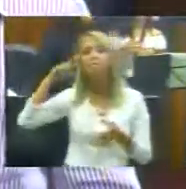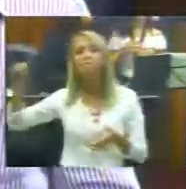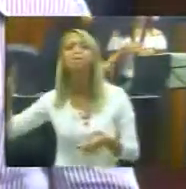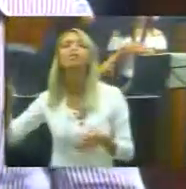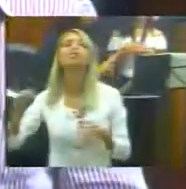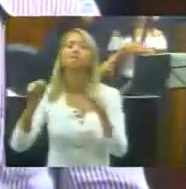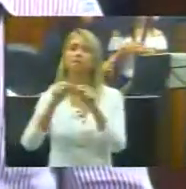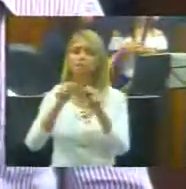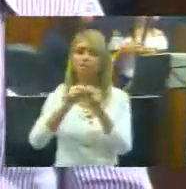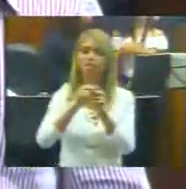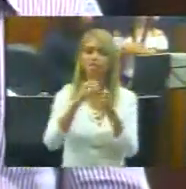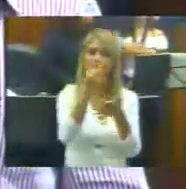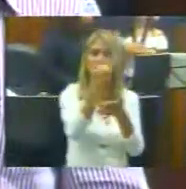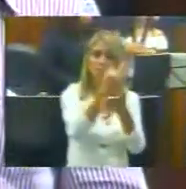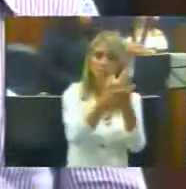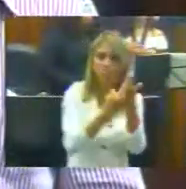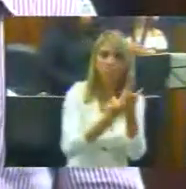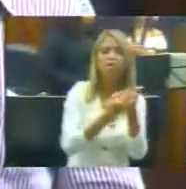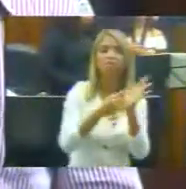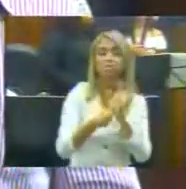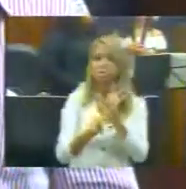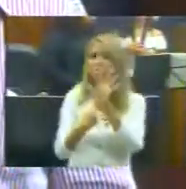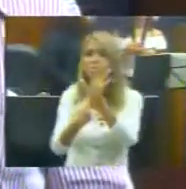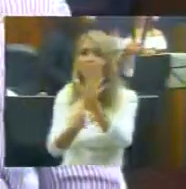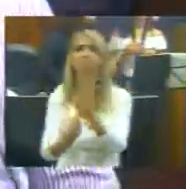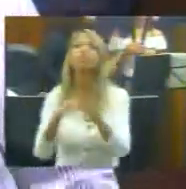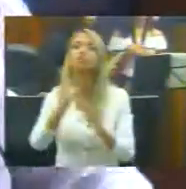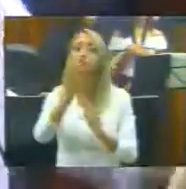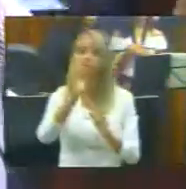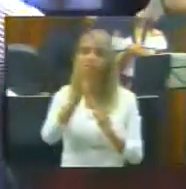dessa visita, que será encaminhado,